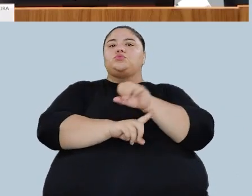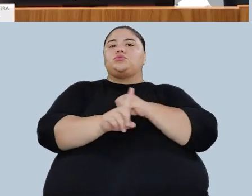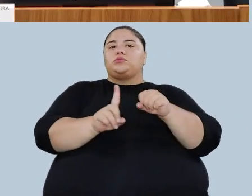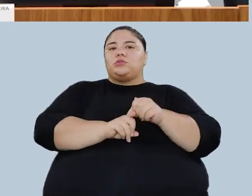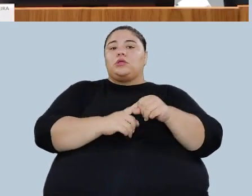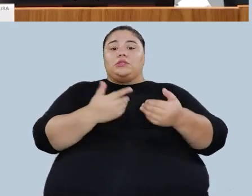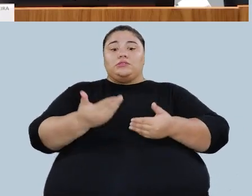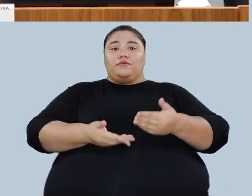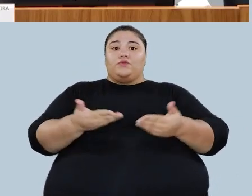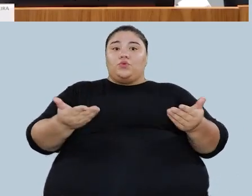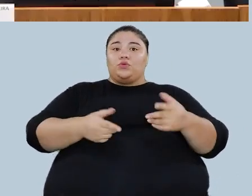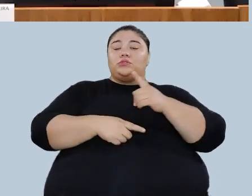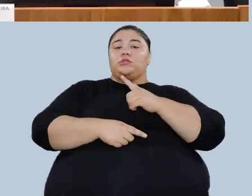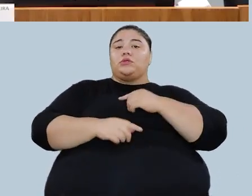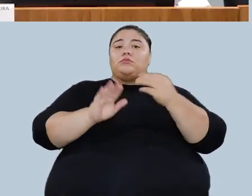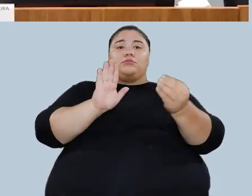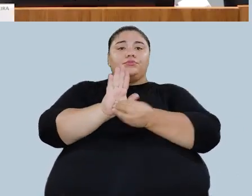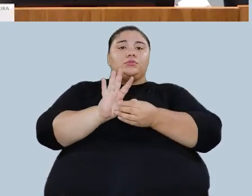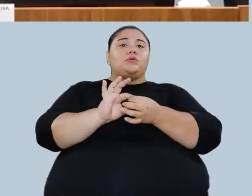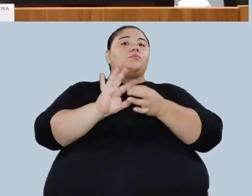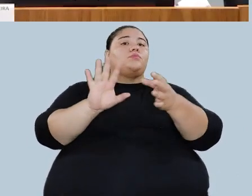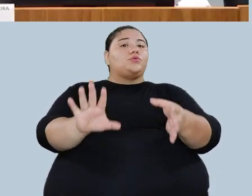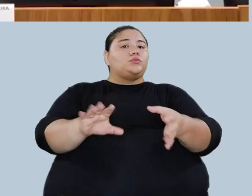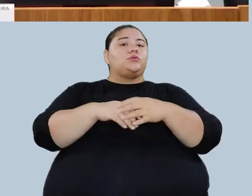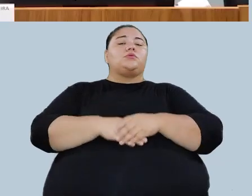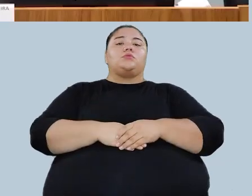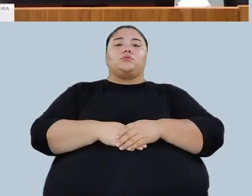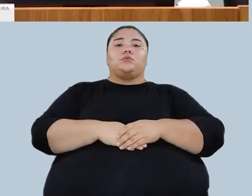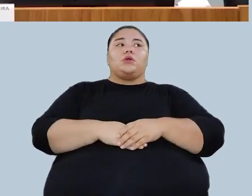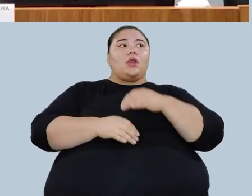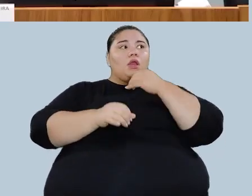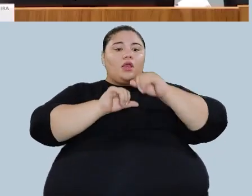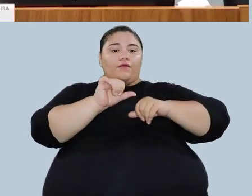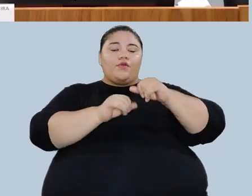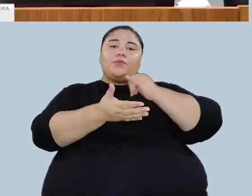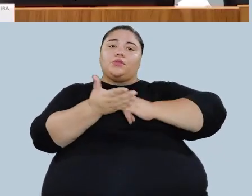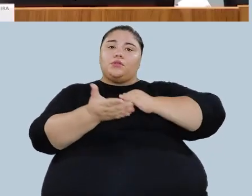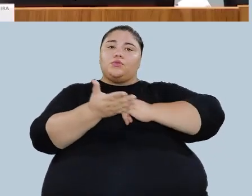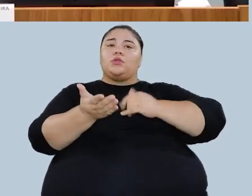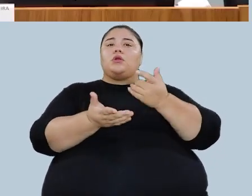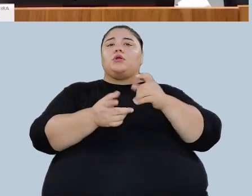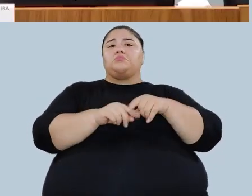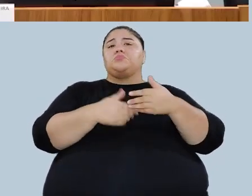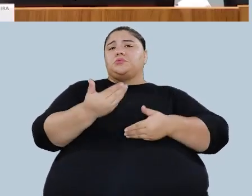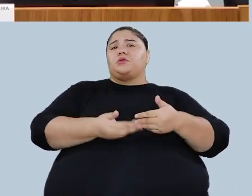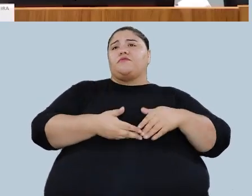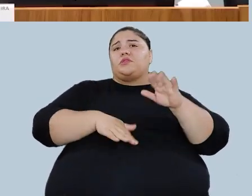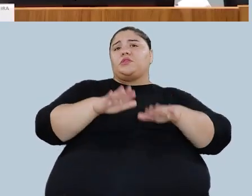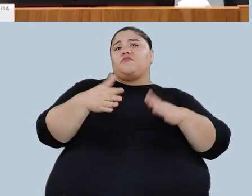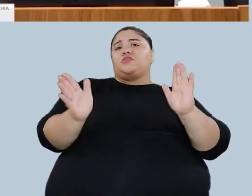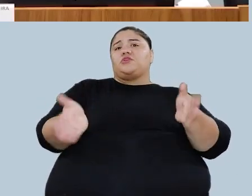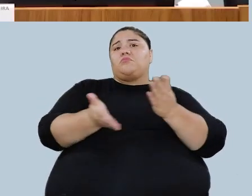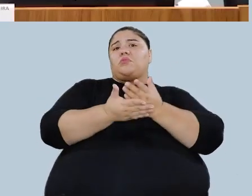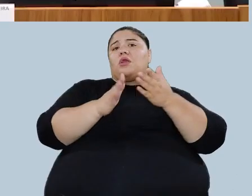com serviços que hoje estão postos à disposição e que com a reforma tributária serão tributados, talvez esses serviços já deixem